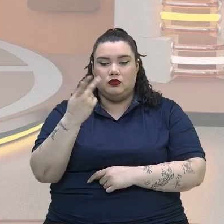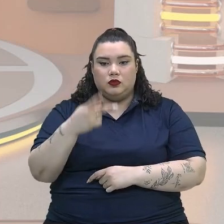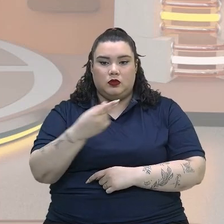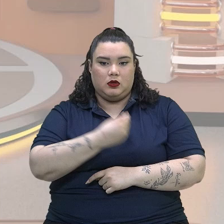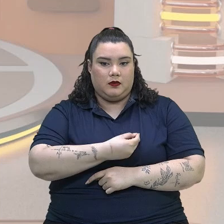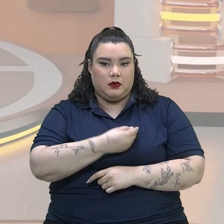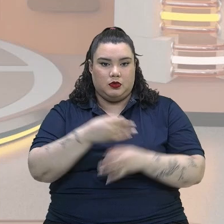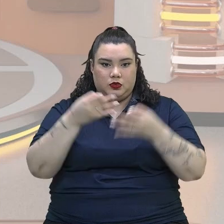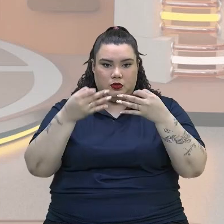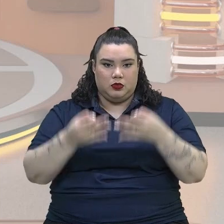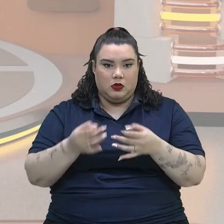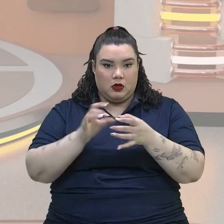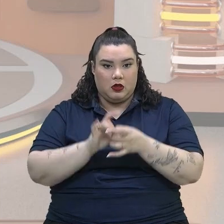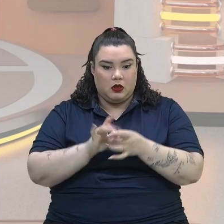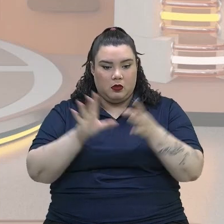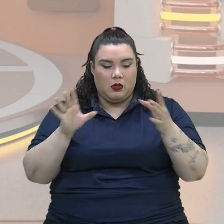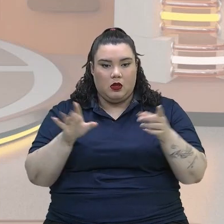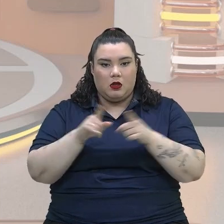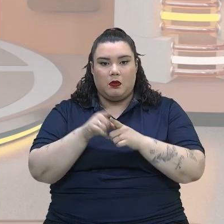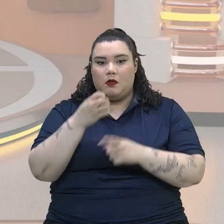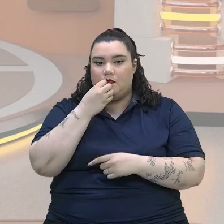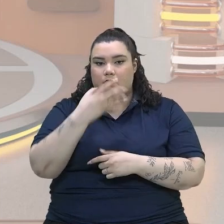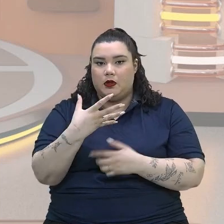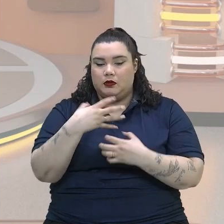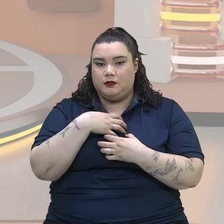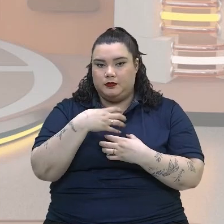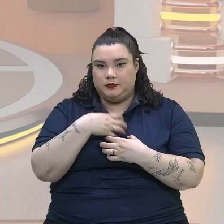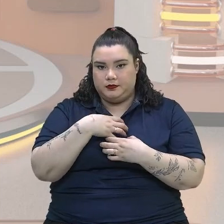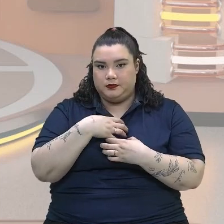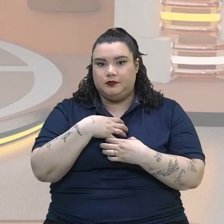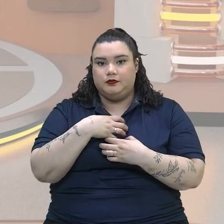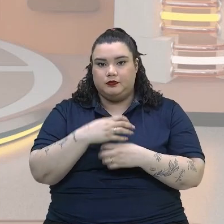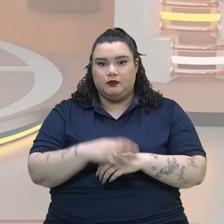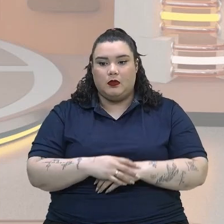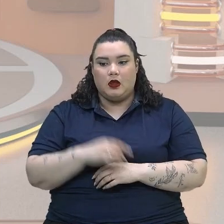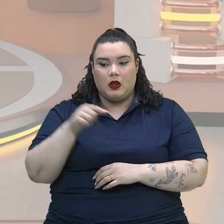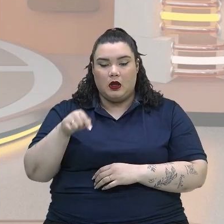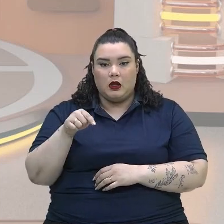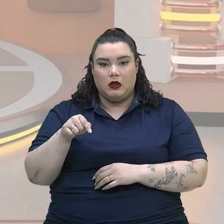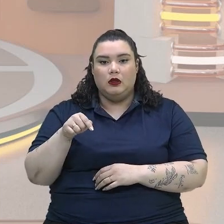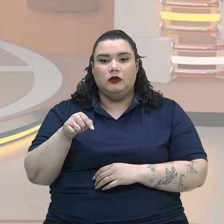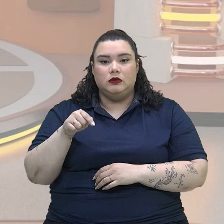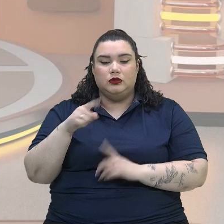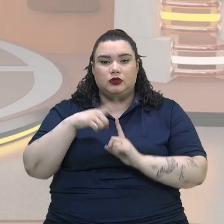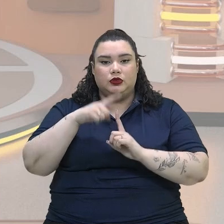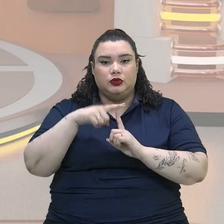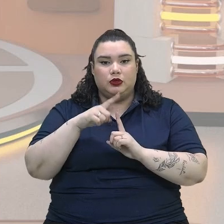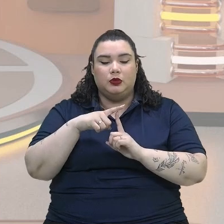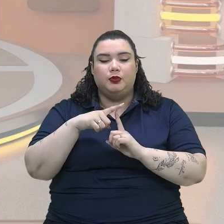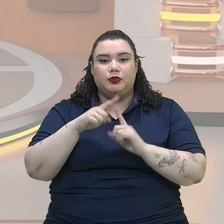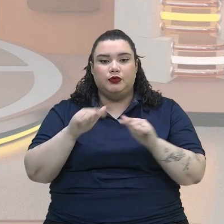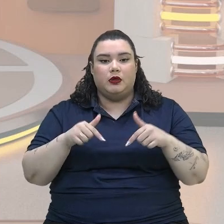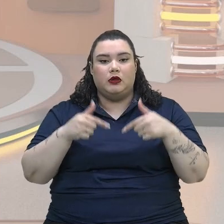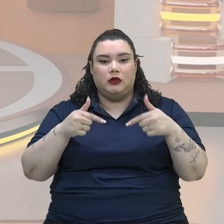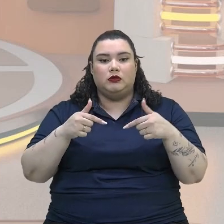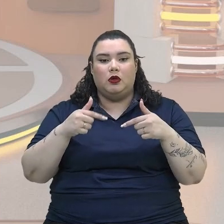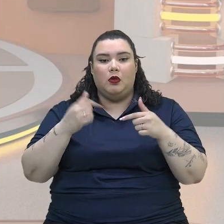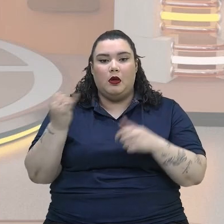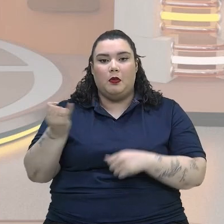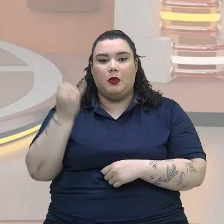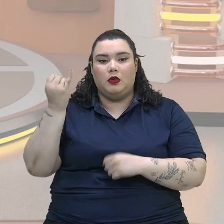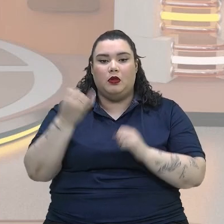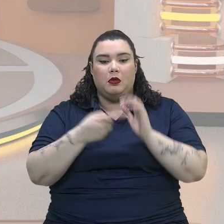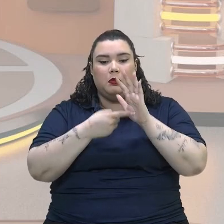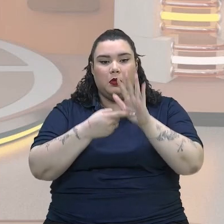dignidade, liberdade e bem-estar. Né? O humanismo ele enfatiza a importância da razão,